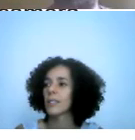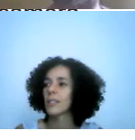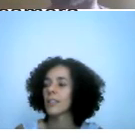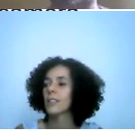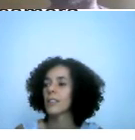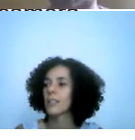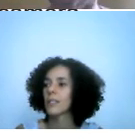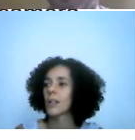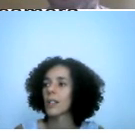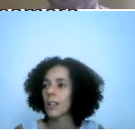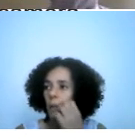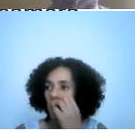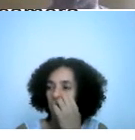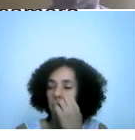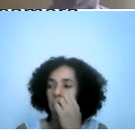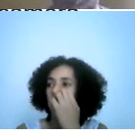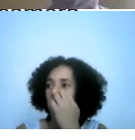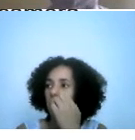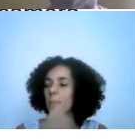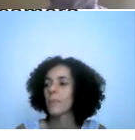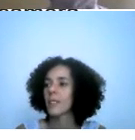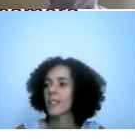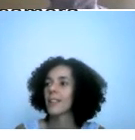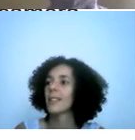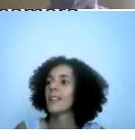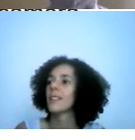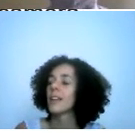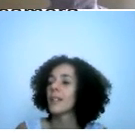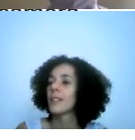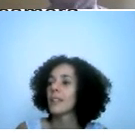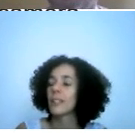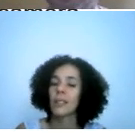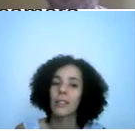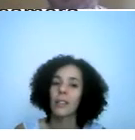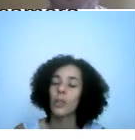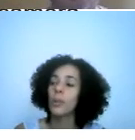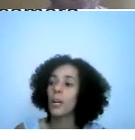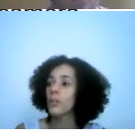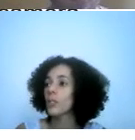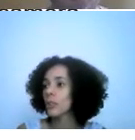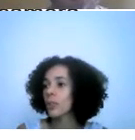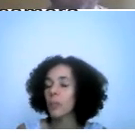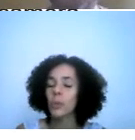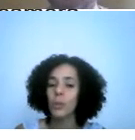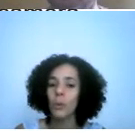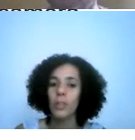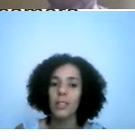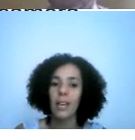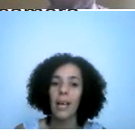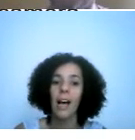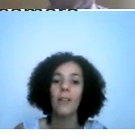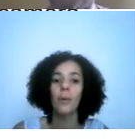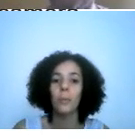risco que isso está correndo. Então, a gente tem que catar esse material e não jogar ali no ambiente. E outra coisa que eu já escutei muito,